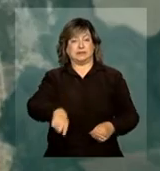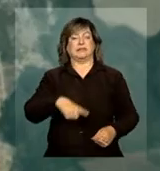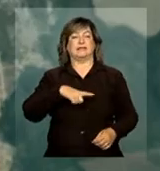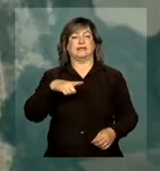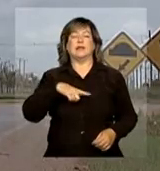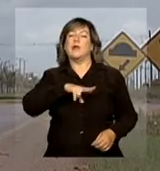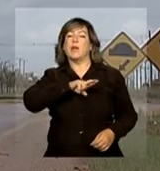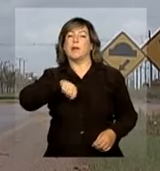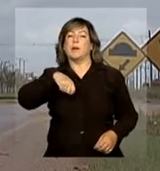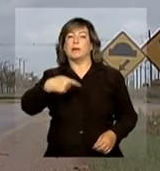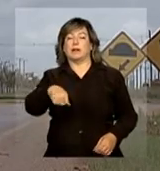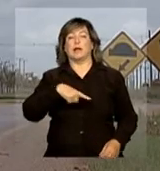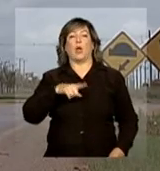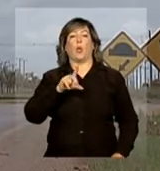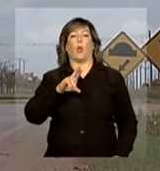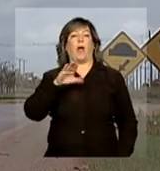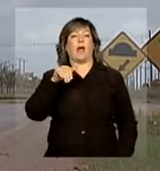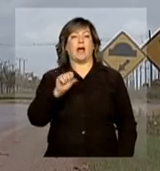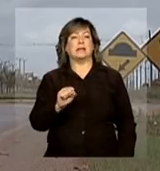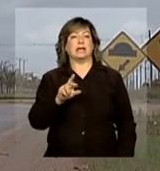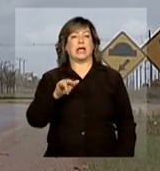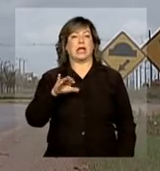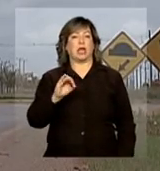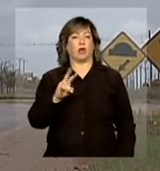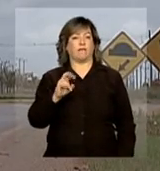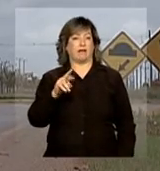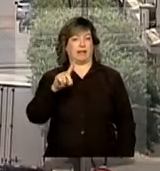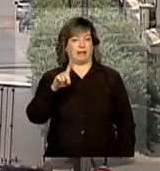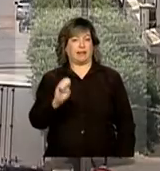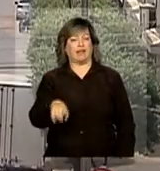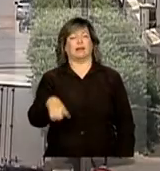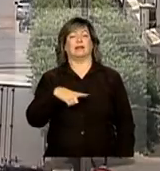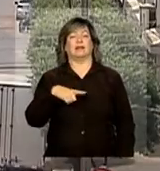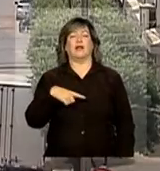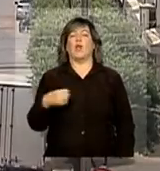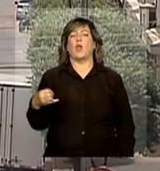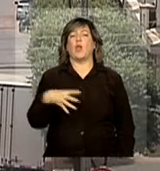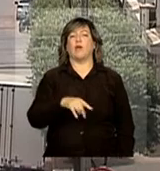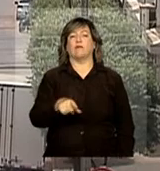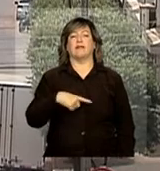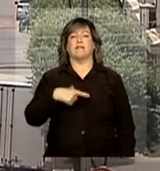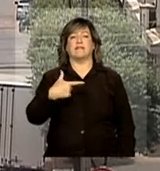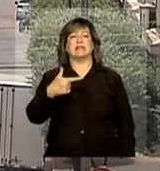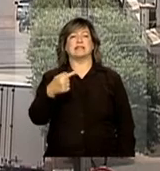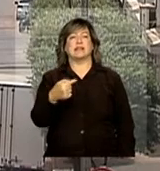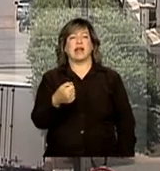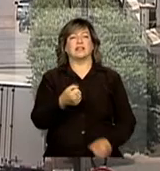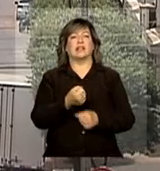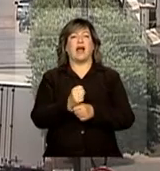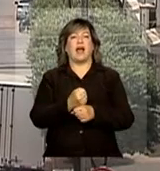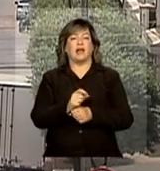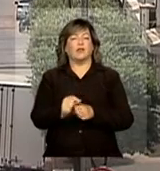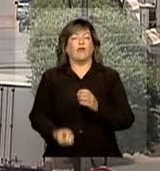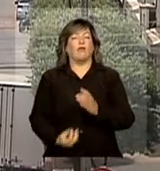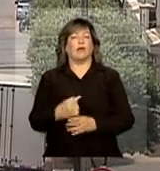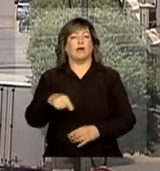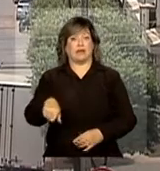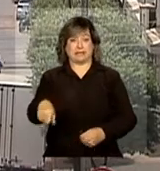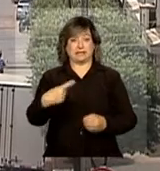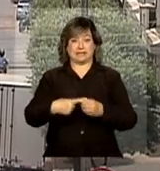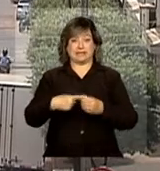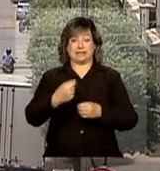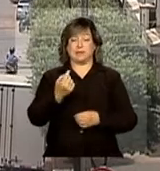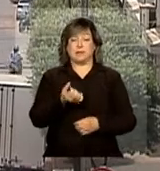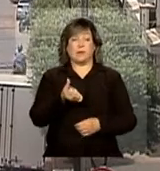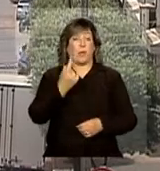à cidade, Lucas do Rio Verde é nova. Com apenas 27 anos de fundação, a cidade já é uma das seis